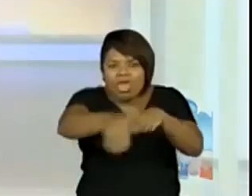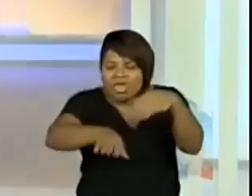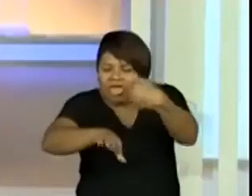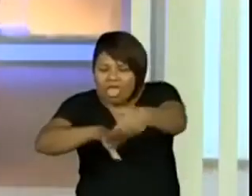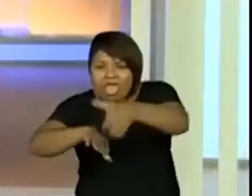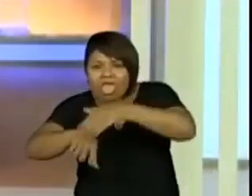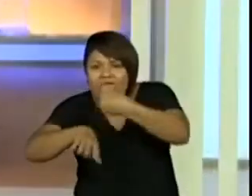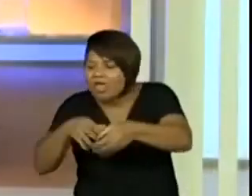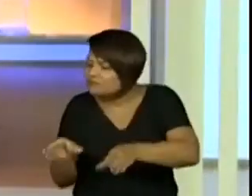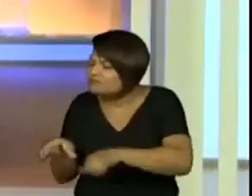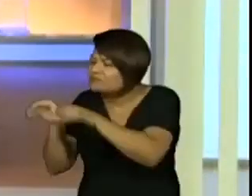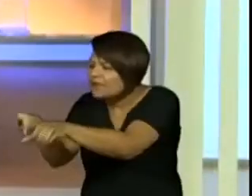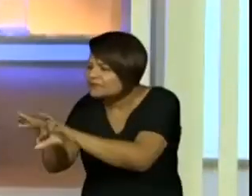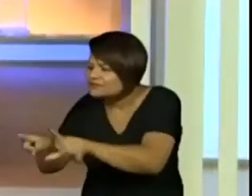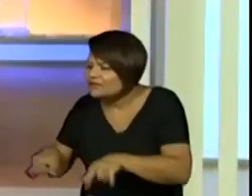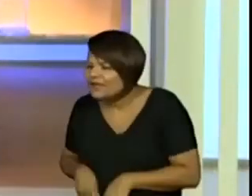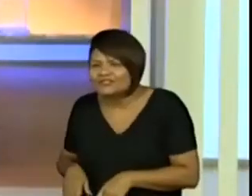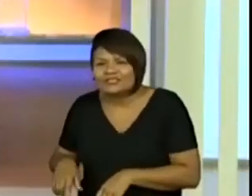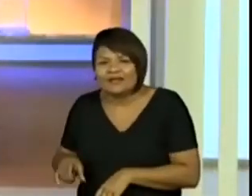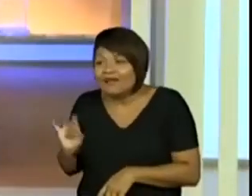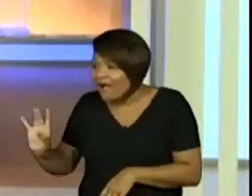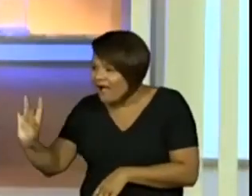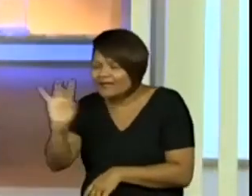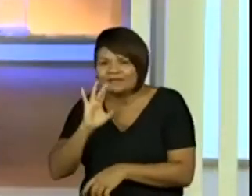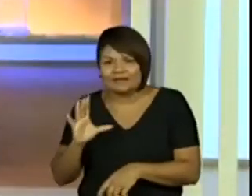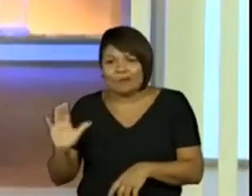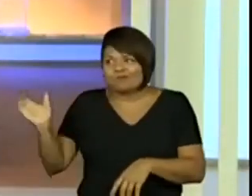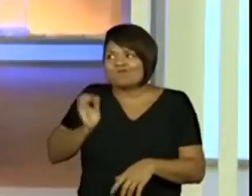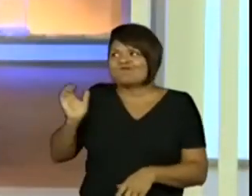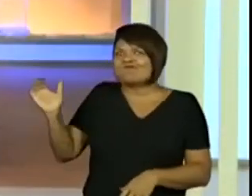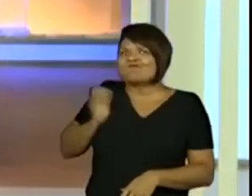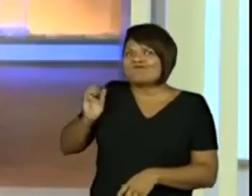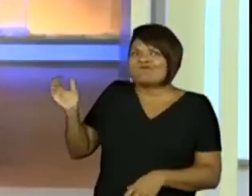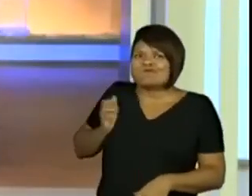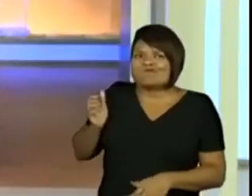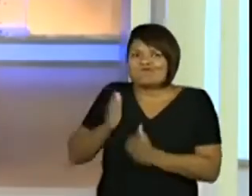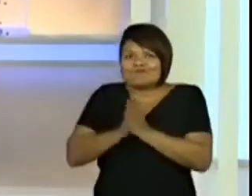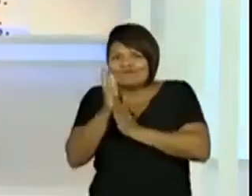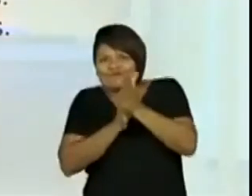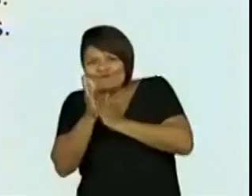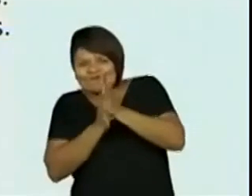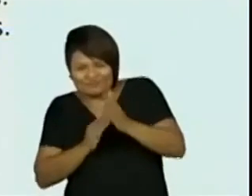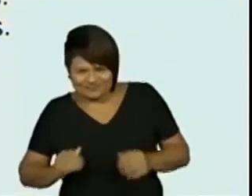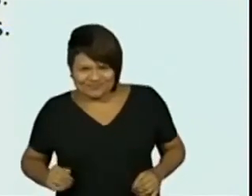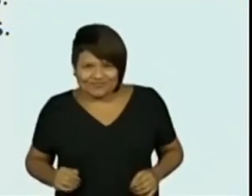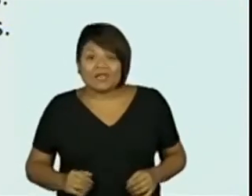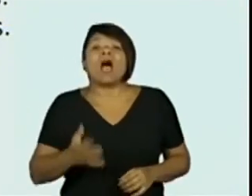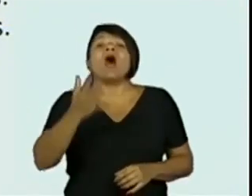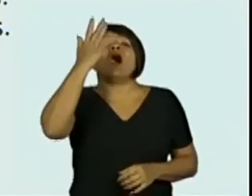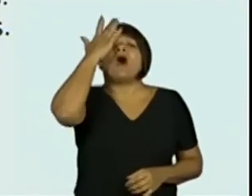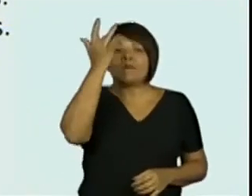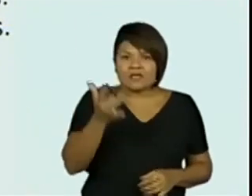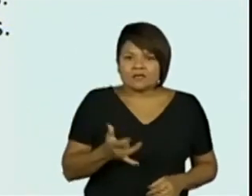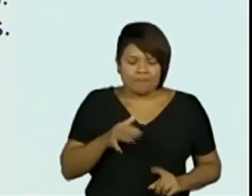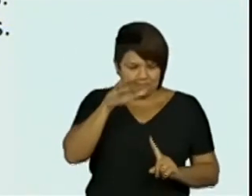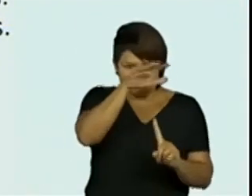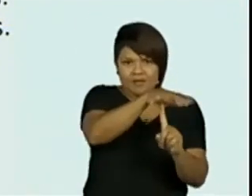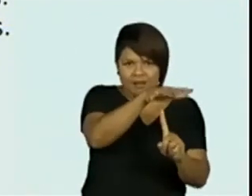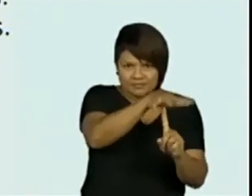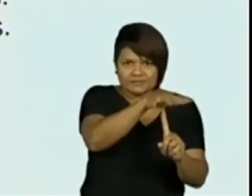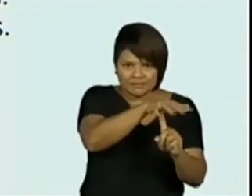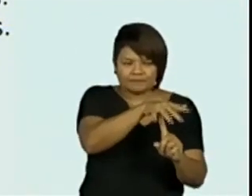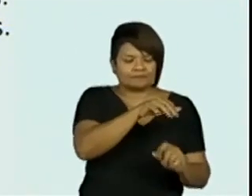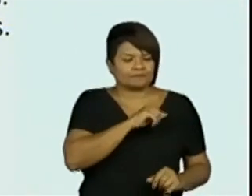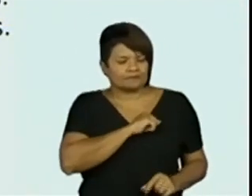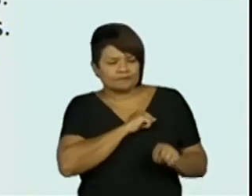cada freguesa. Um belo dia, apareceu na praça, puxando